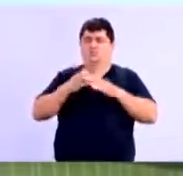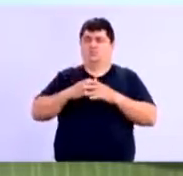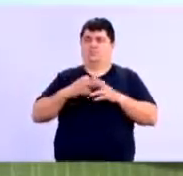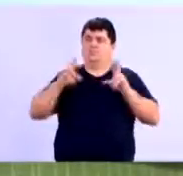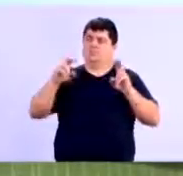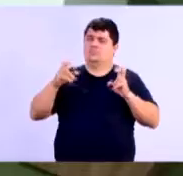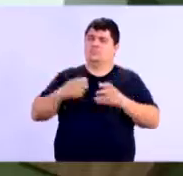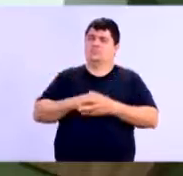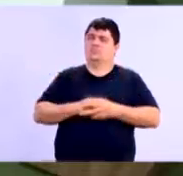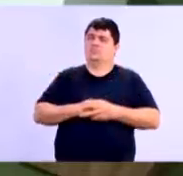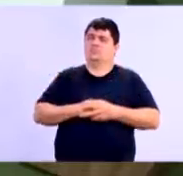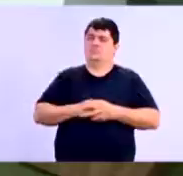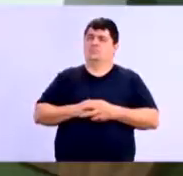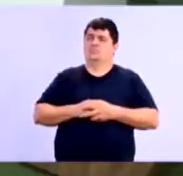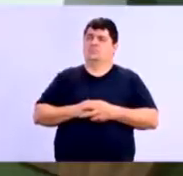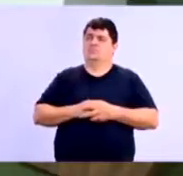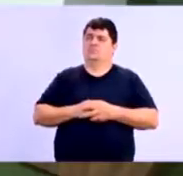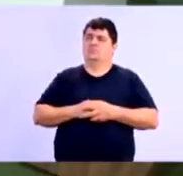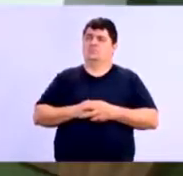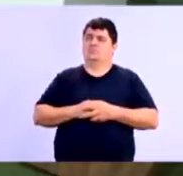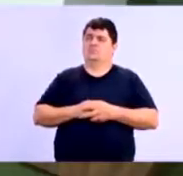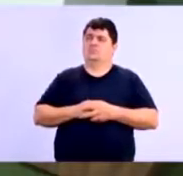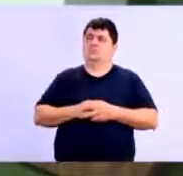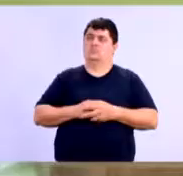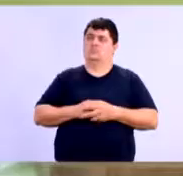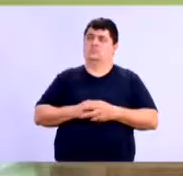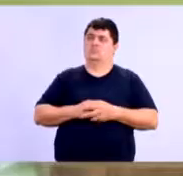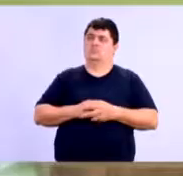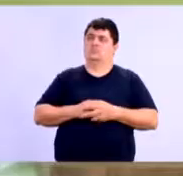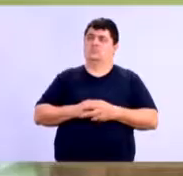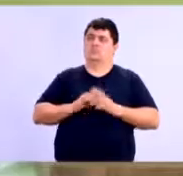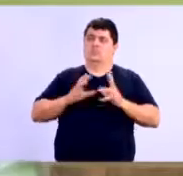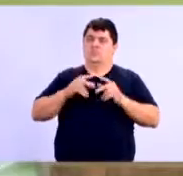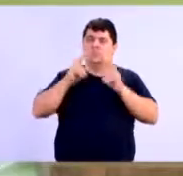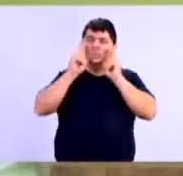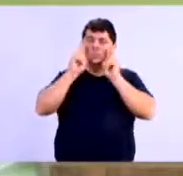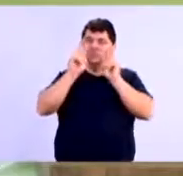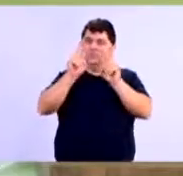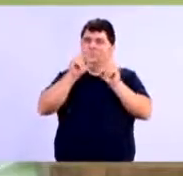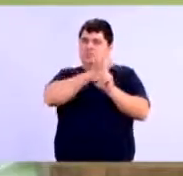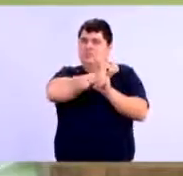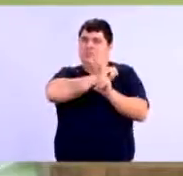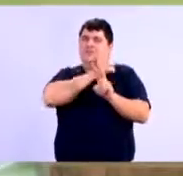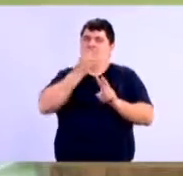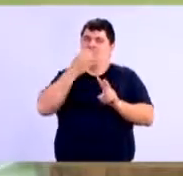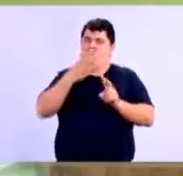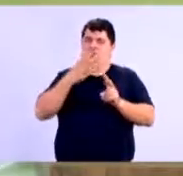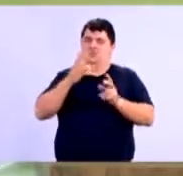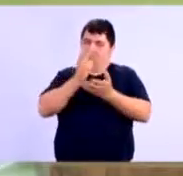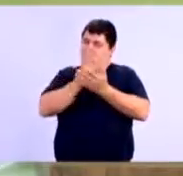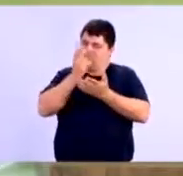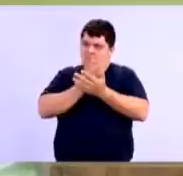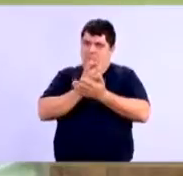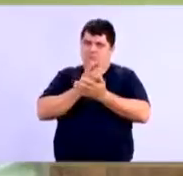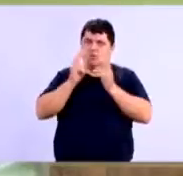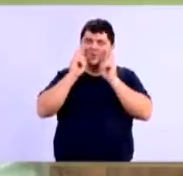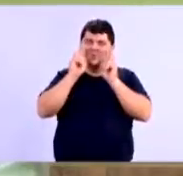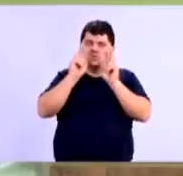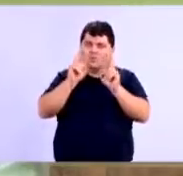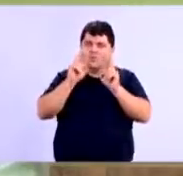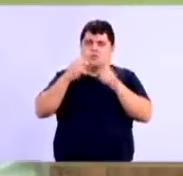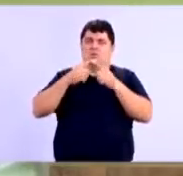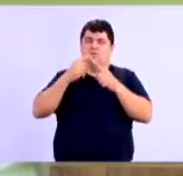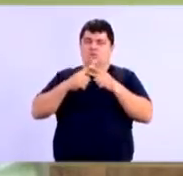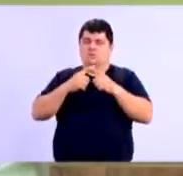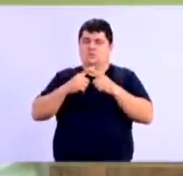comentário? O comentário aqui que estão todos muito atentos à aula, isso é muito bom, viu, gente? Vamos continuar aí prestando atenção, porque